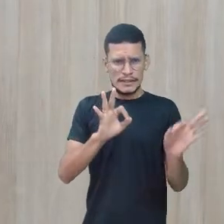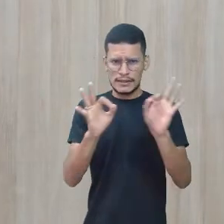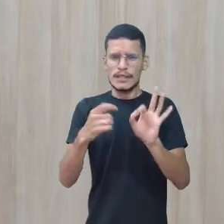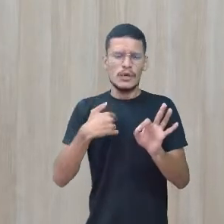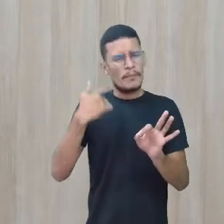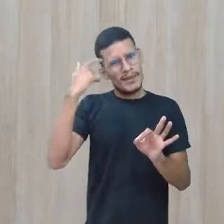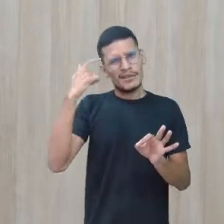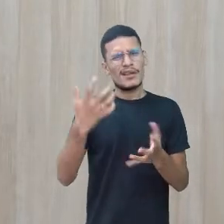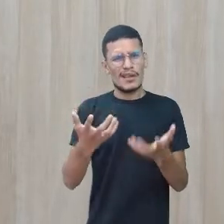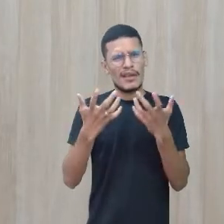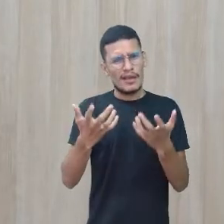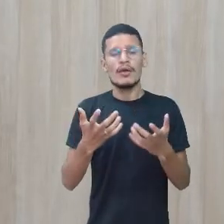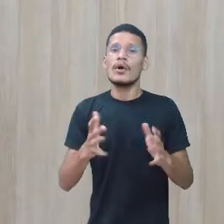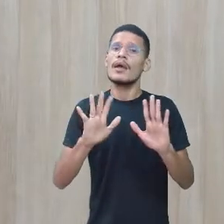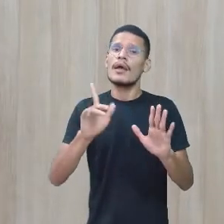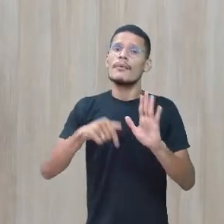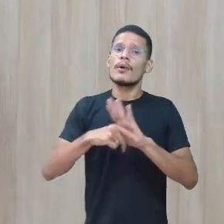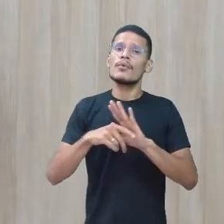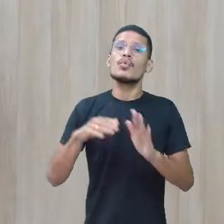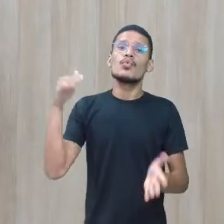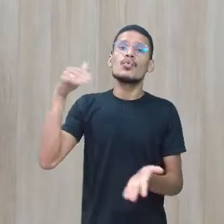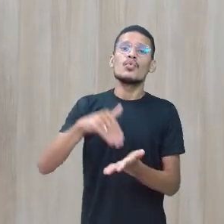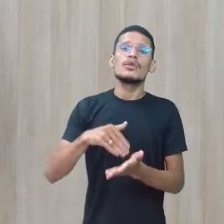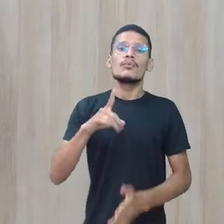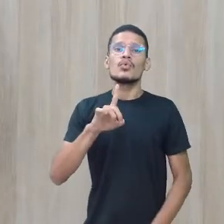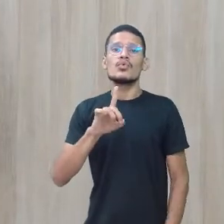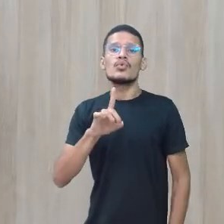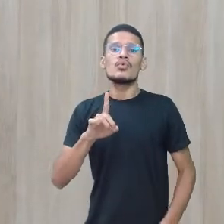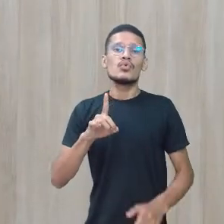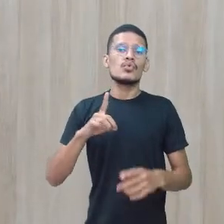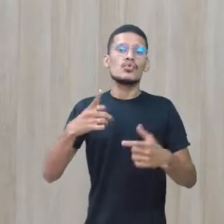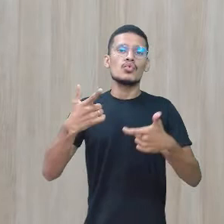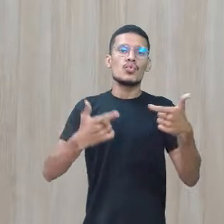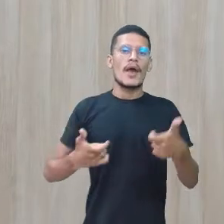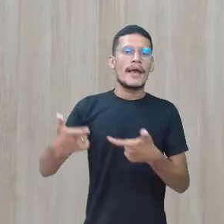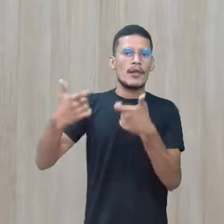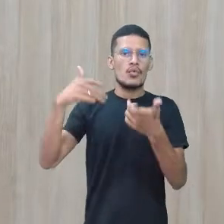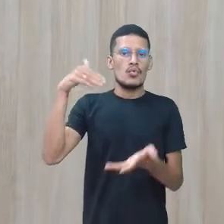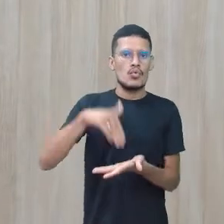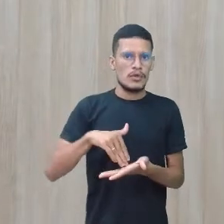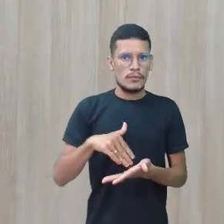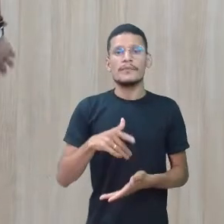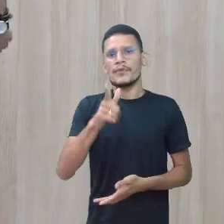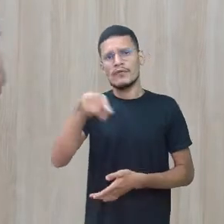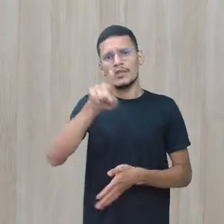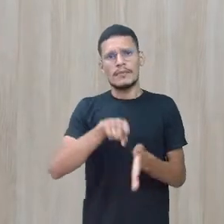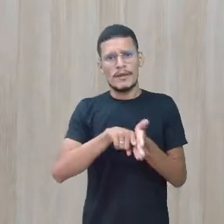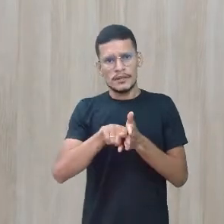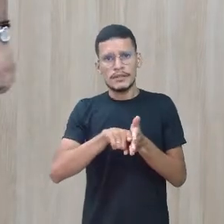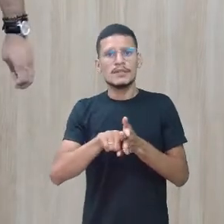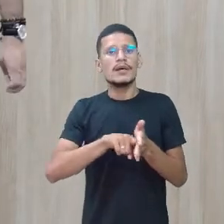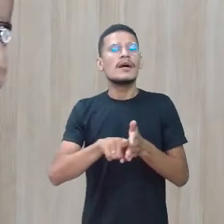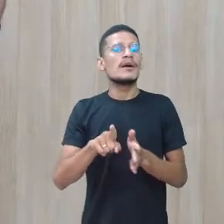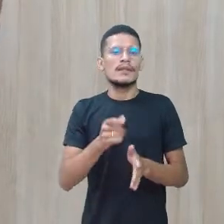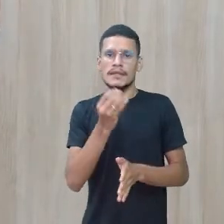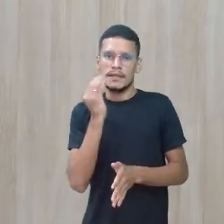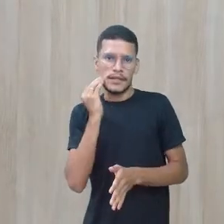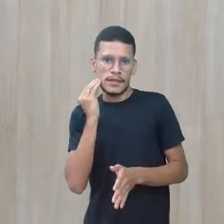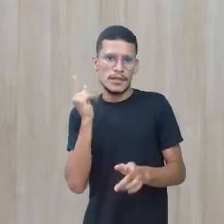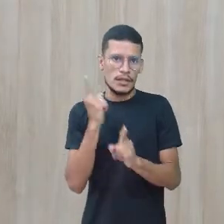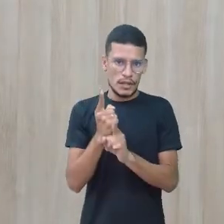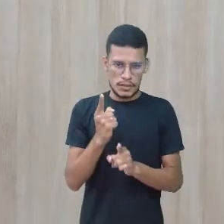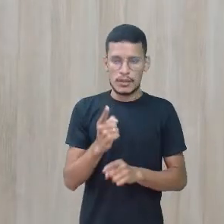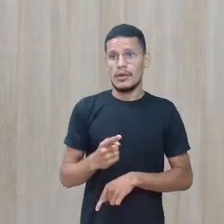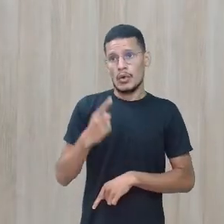É um filme... eu acho que é o Último Duelo o nome do filme, alguma coisa assim, mas vocês pesquisam aí e depois vocês acham. E